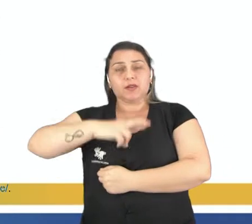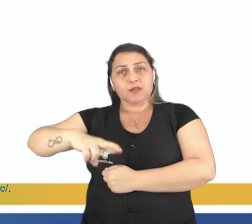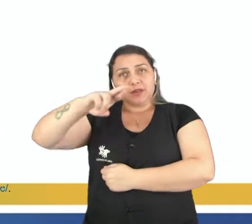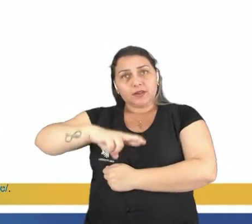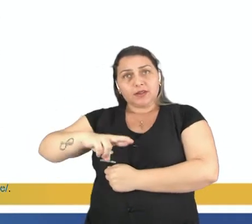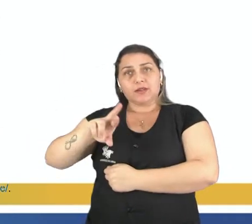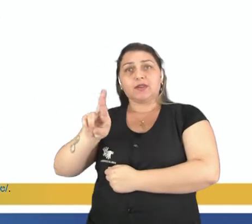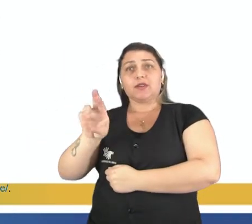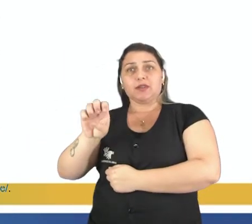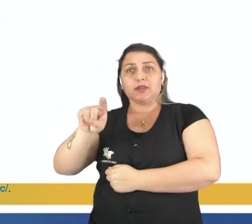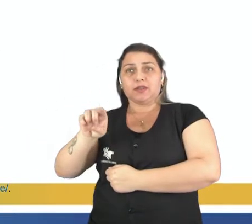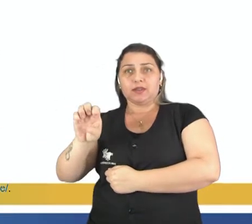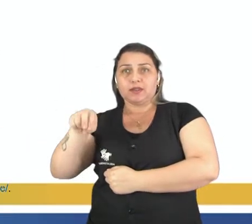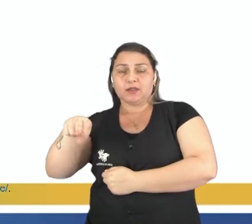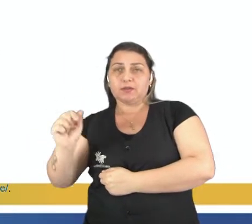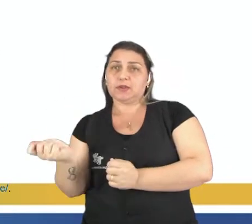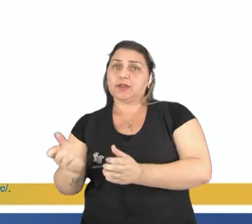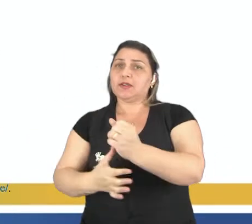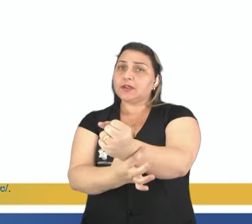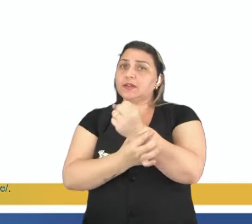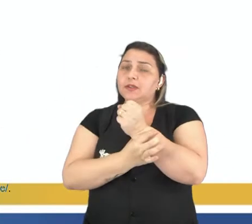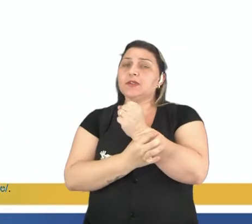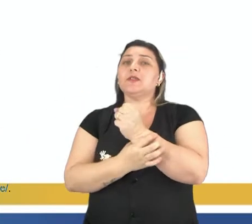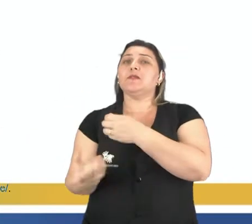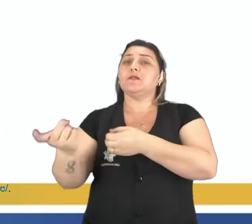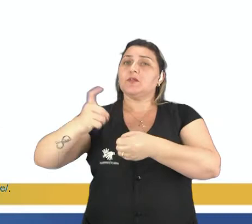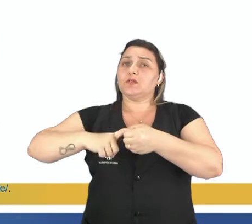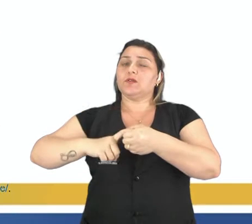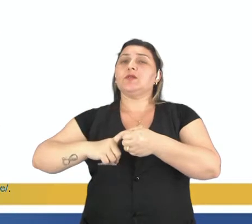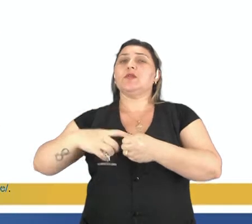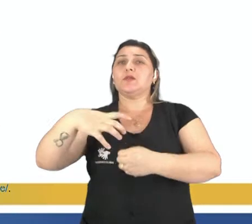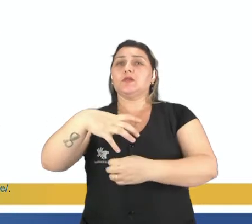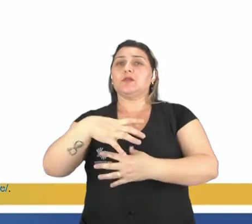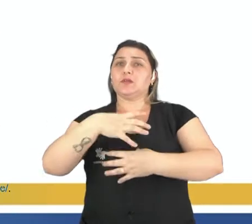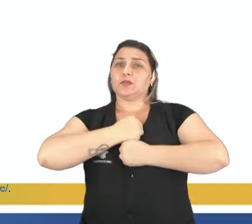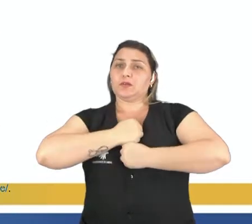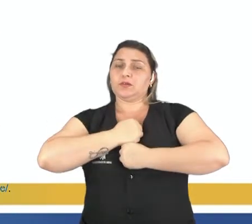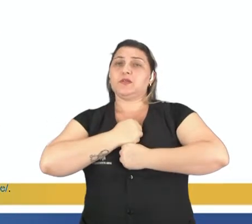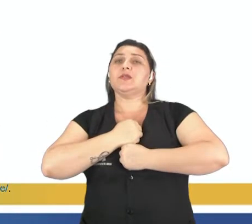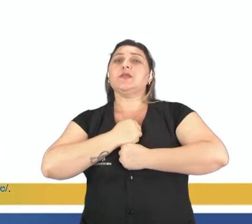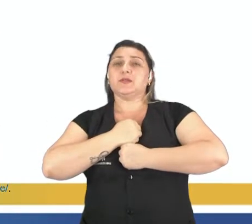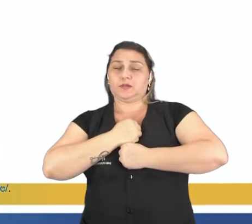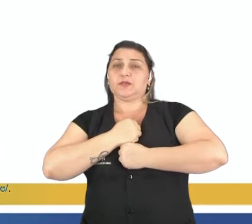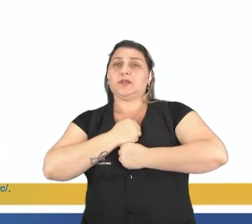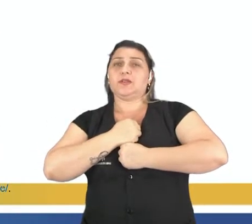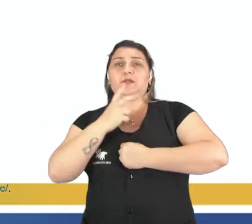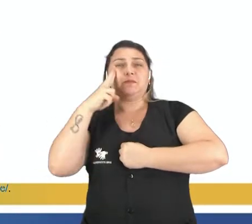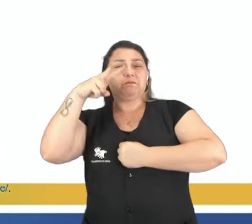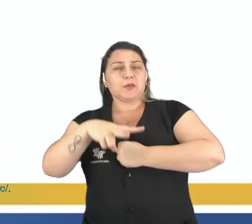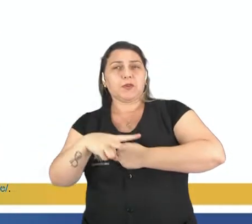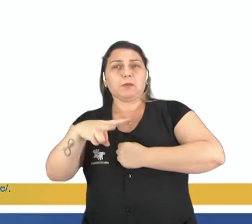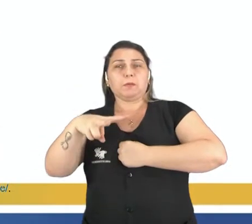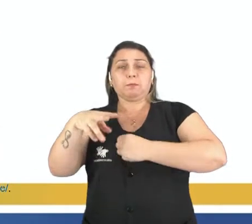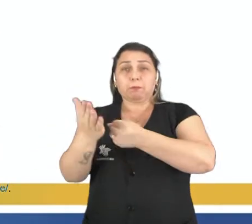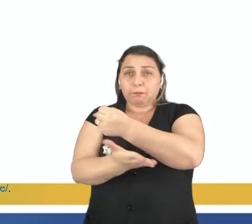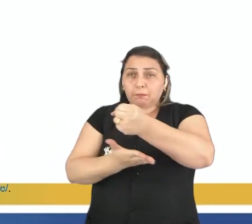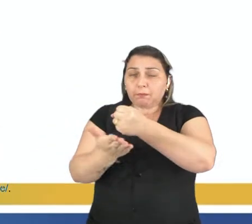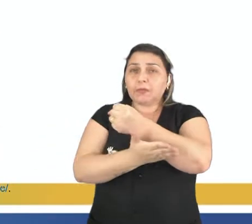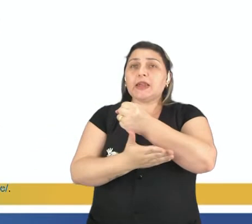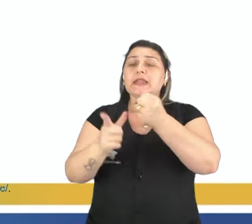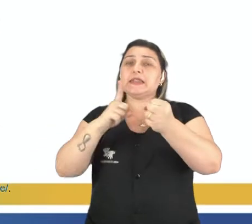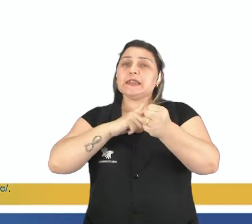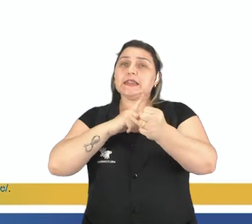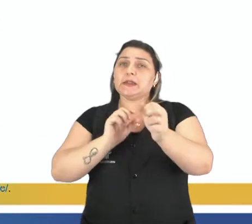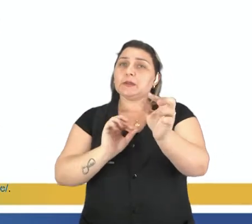Rezende. Para garantir um retorno seguro, a federação se baseou em protocolos internacionais e instituiu